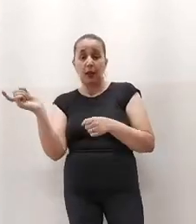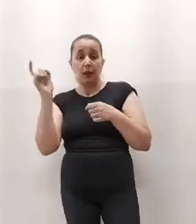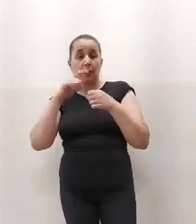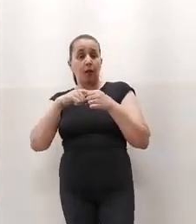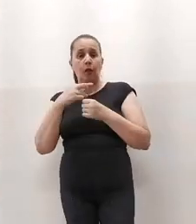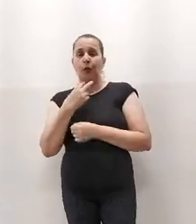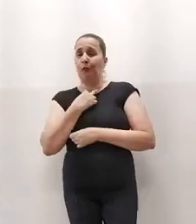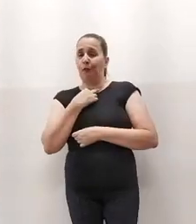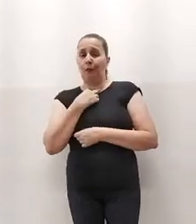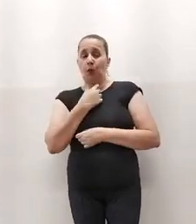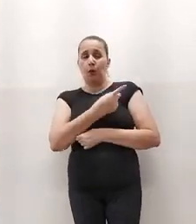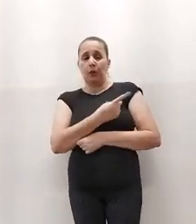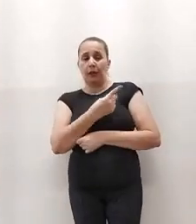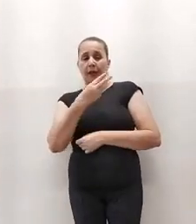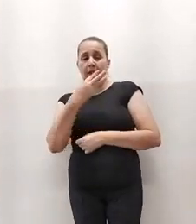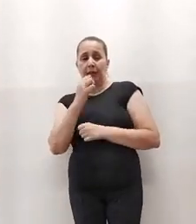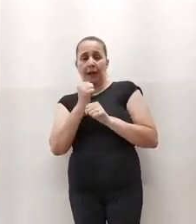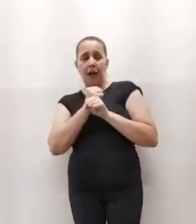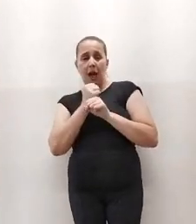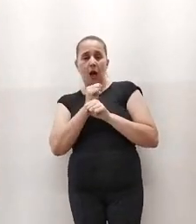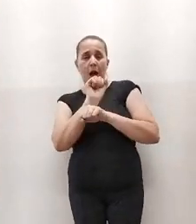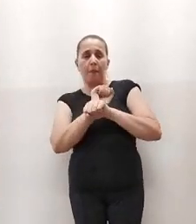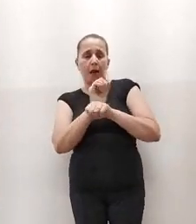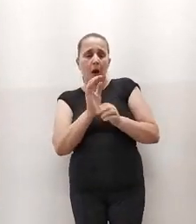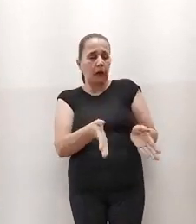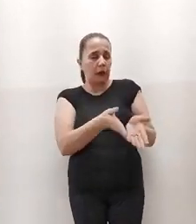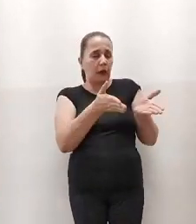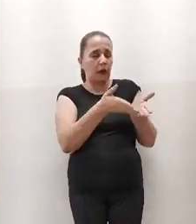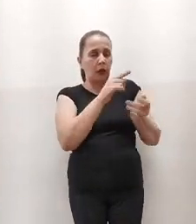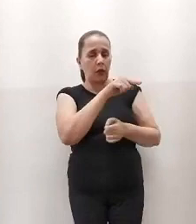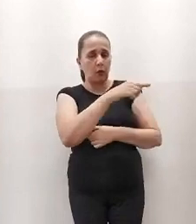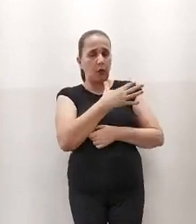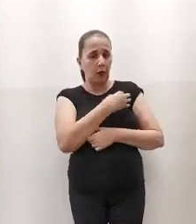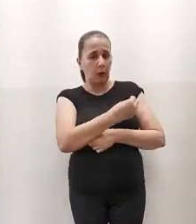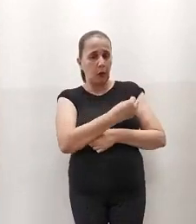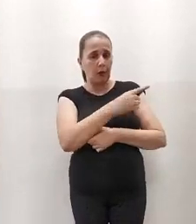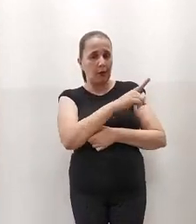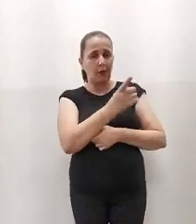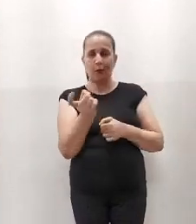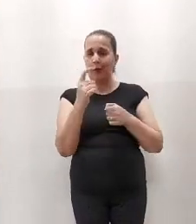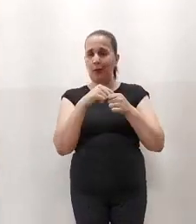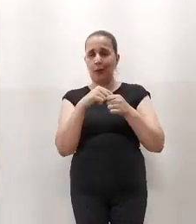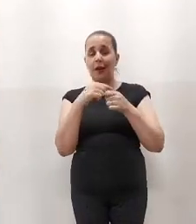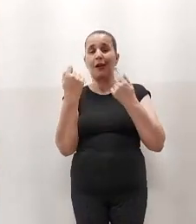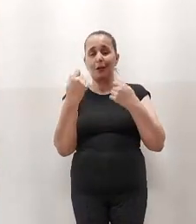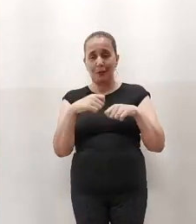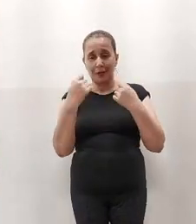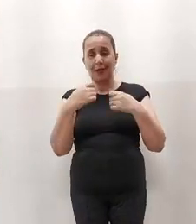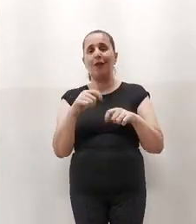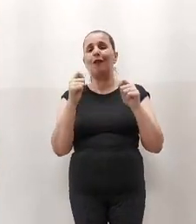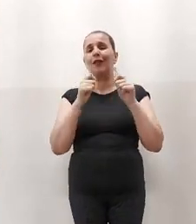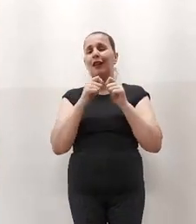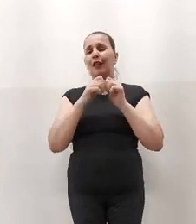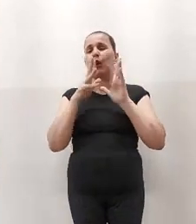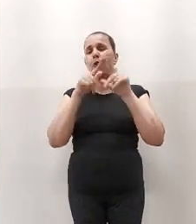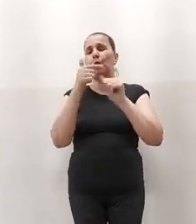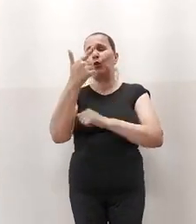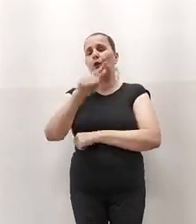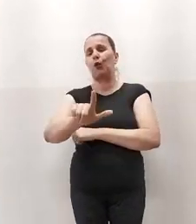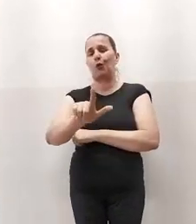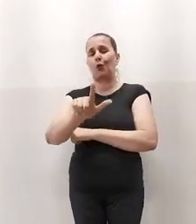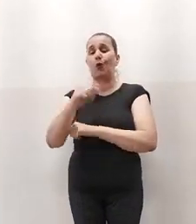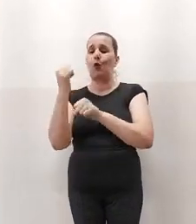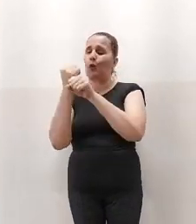Aqueles 13 anos que Abraão investiu em Ismael não voltou. Ele precisou fazer novamente,